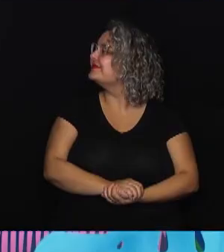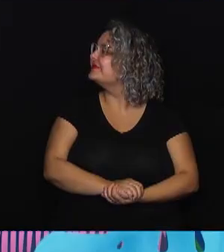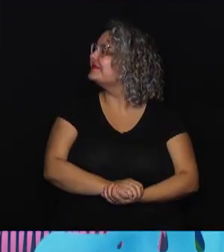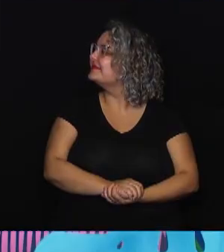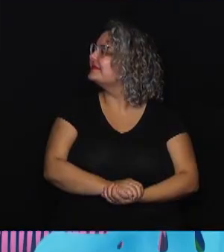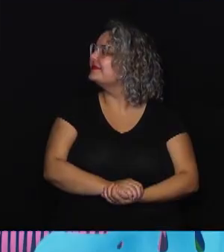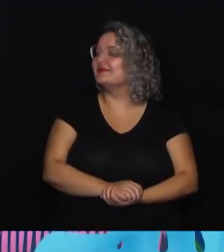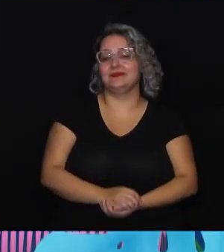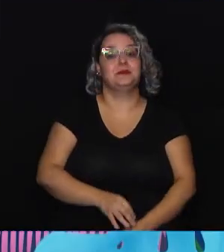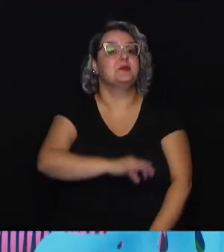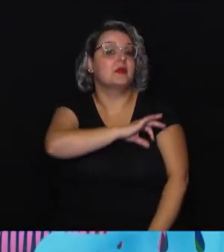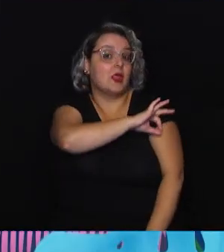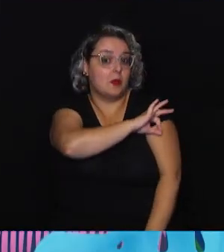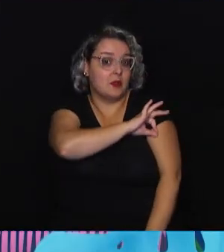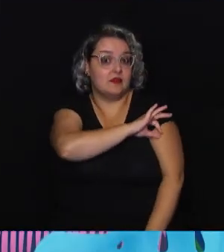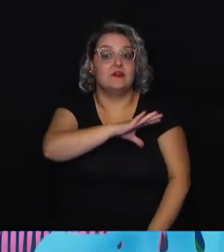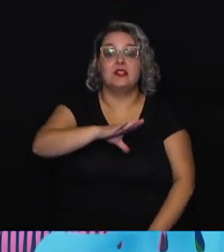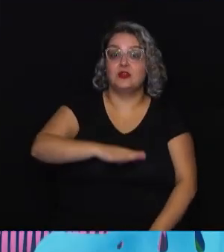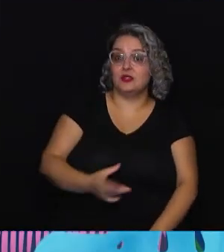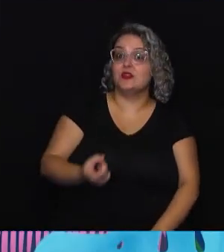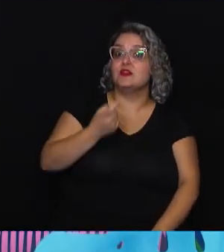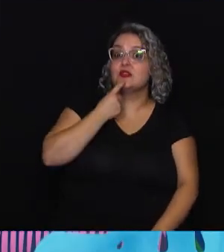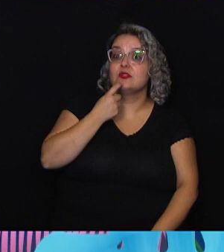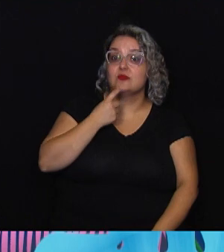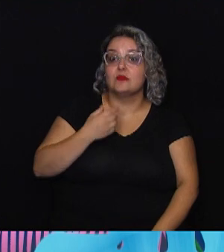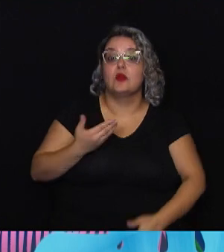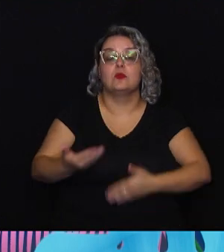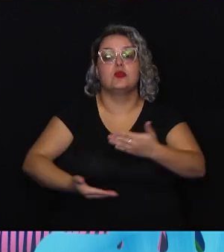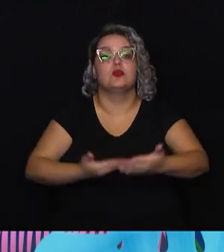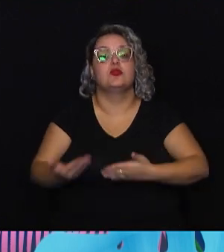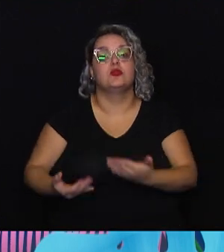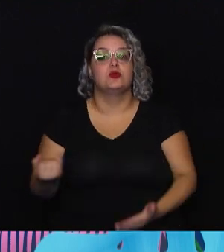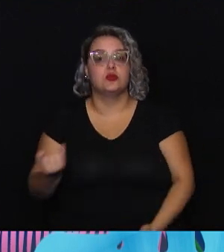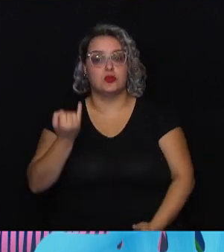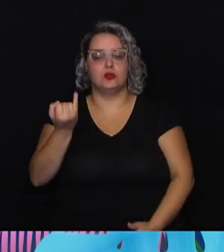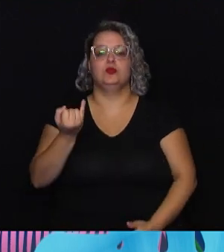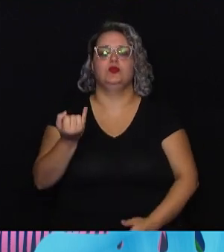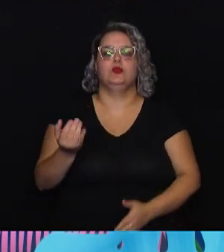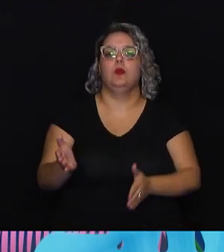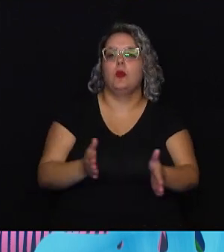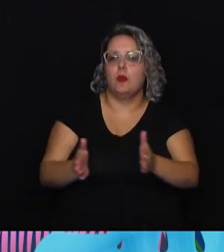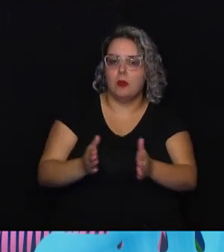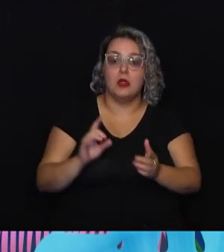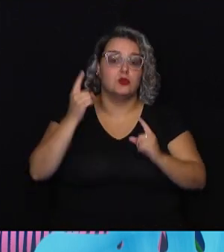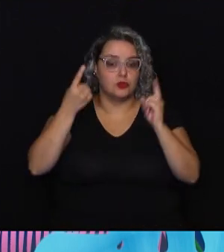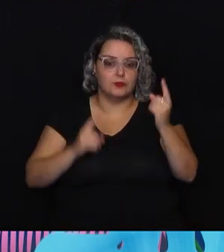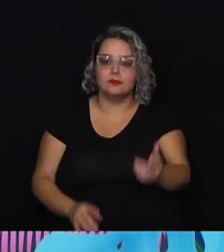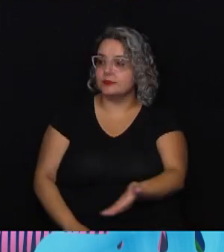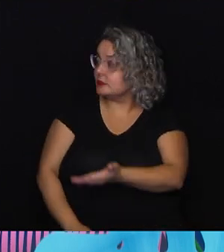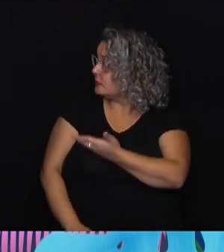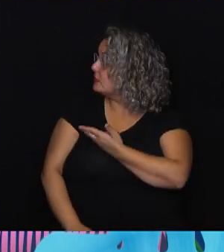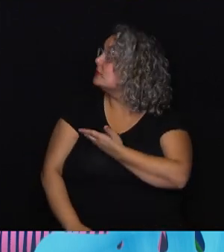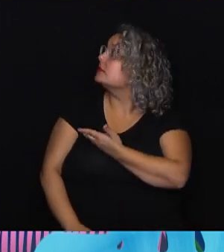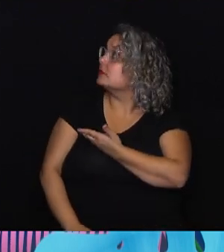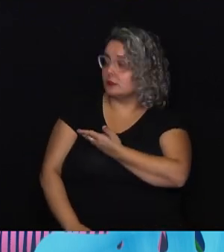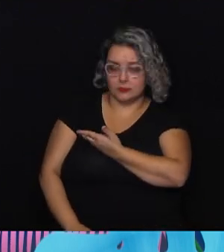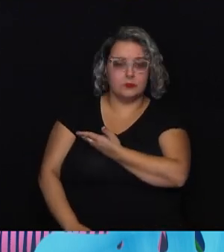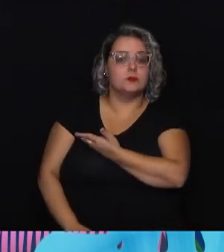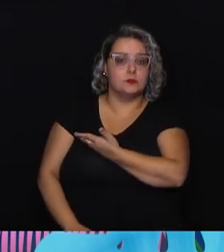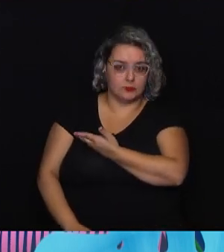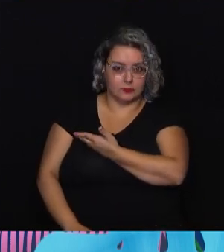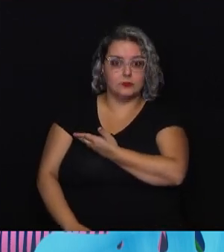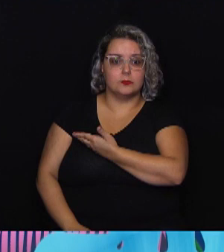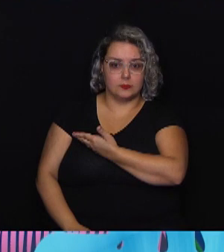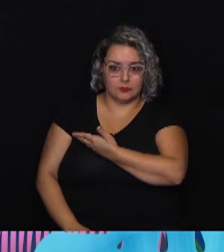A Prefeitura de Campinas vai manter o plantão de serviços essenciais durante o Carnaval. A Defesa Civil atende pelo telefone